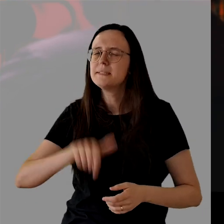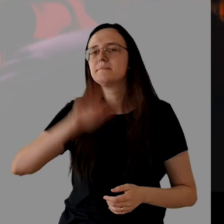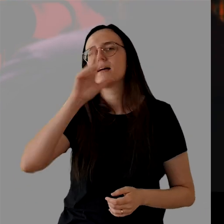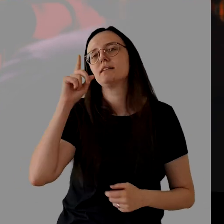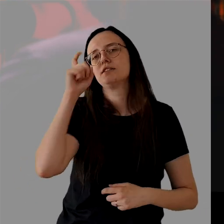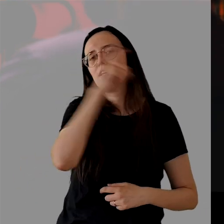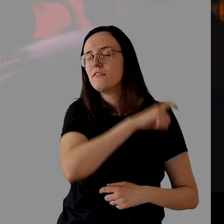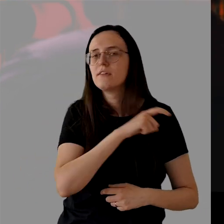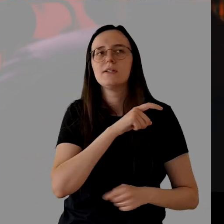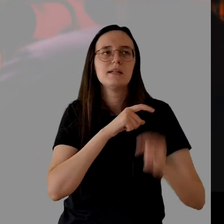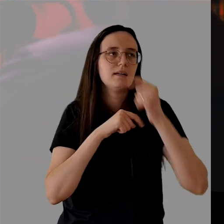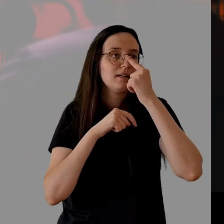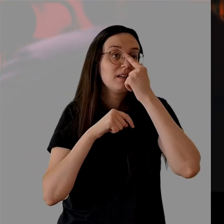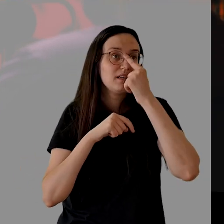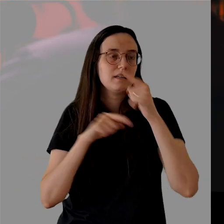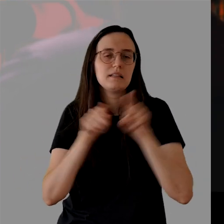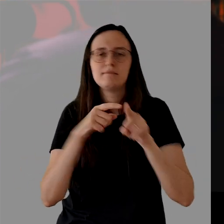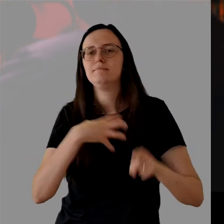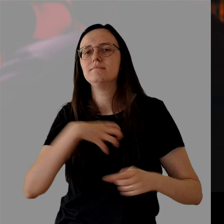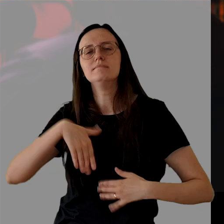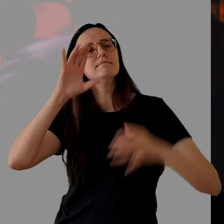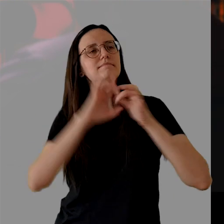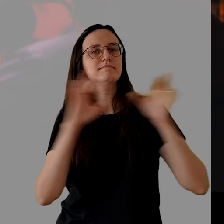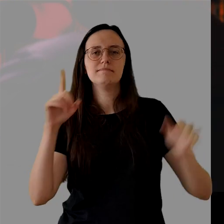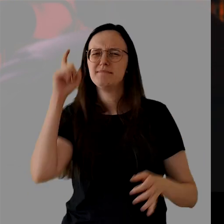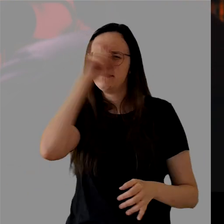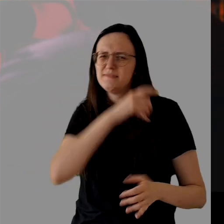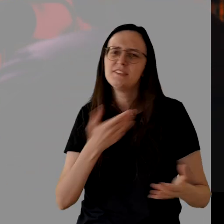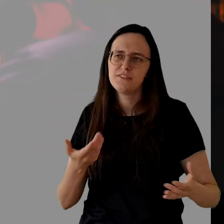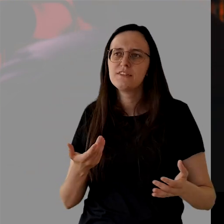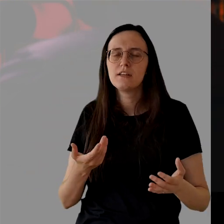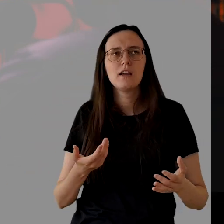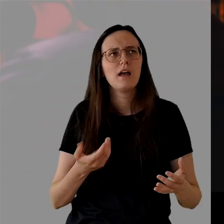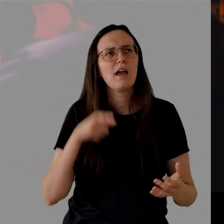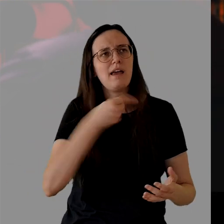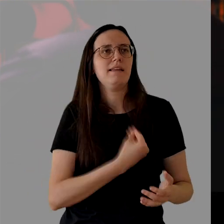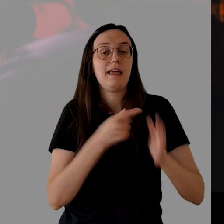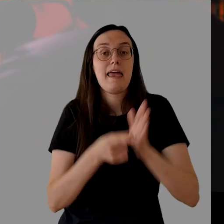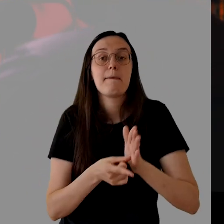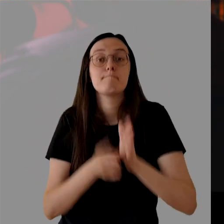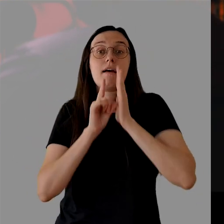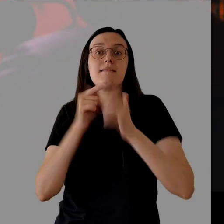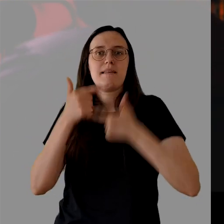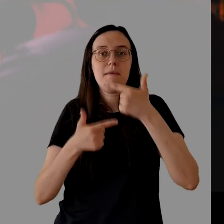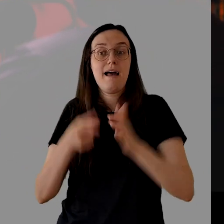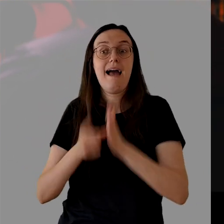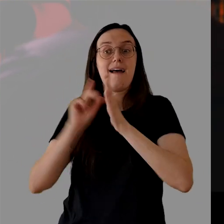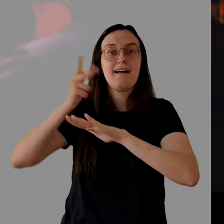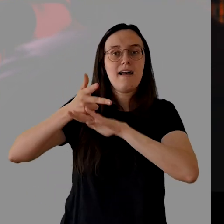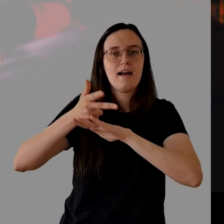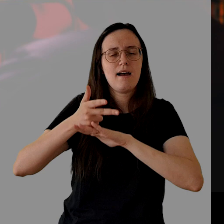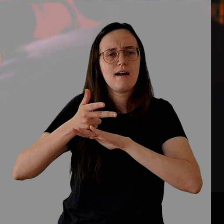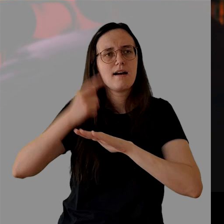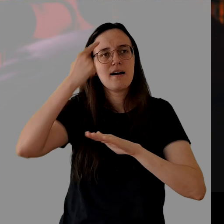difícil de você até se sentir mais à vontade com o seu trabalho. Quando você tem uma pré, você já começa principalmente longa-metragem, você já meio que